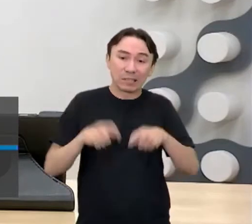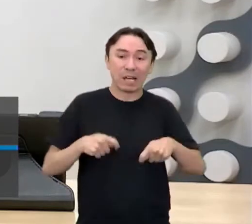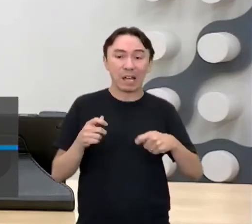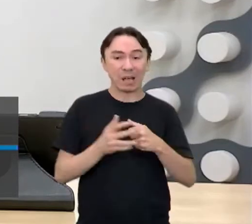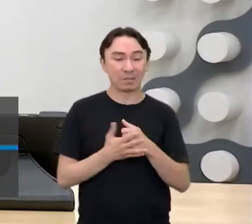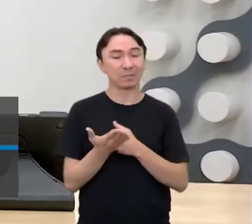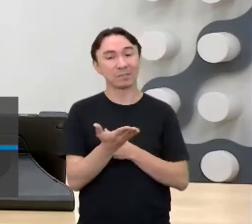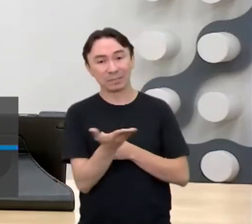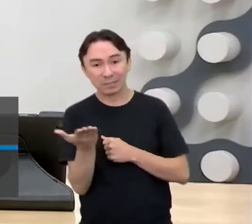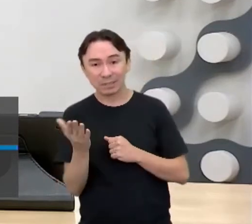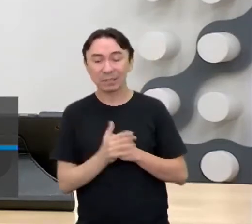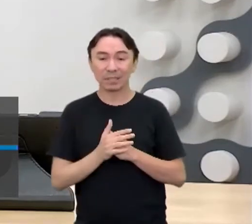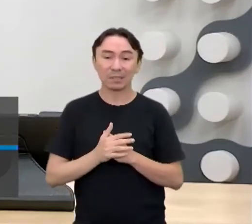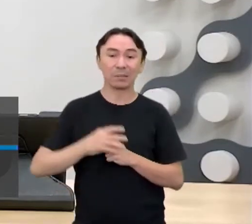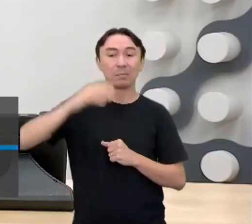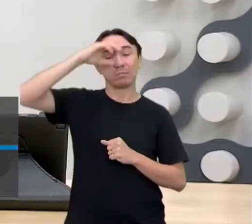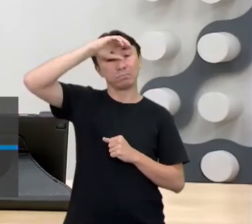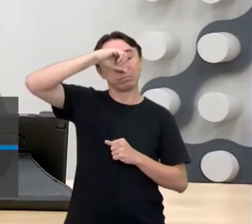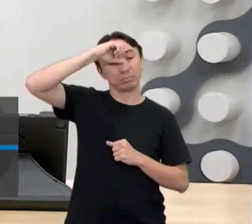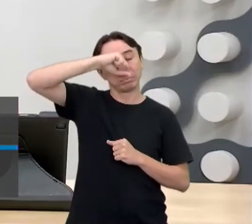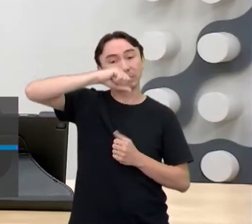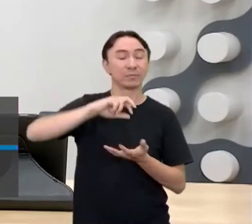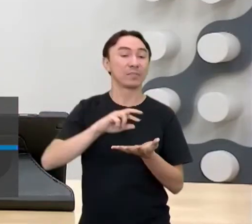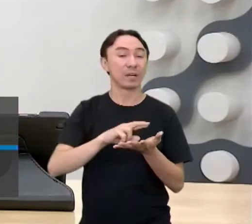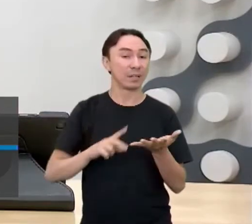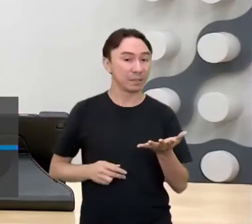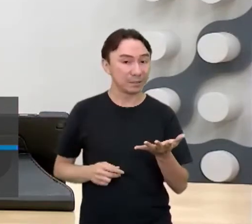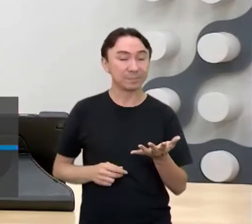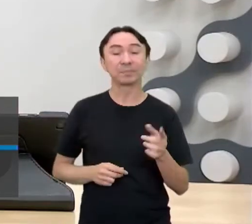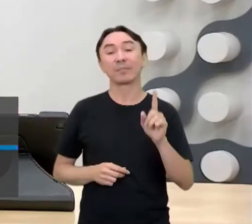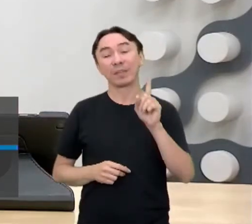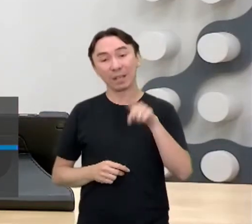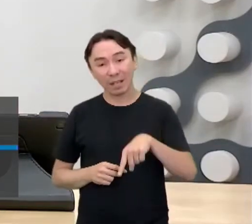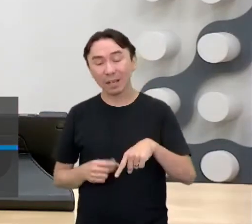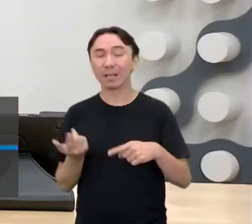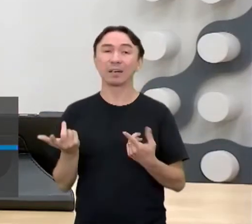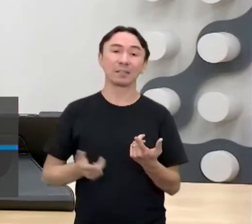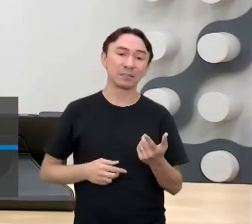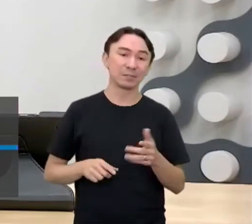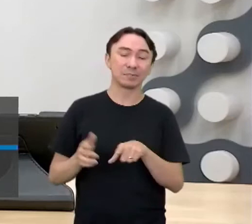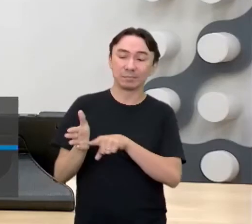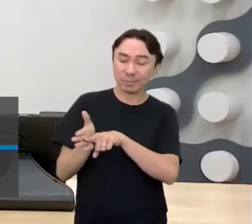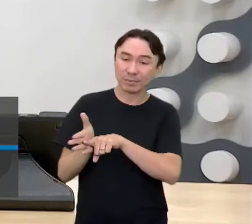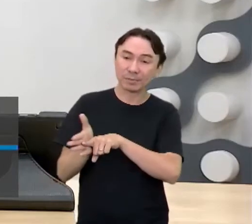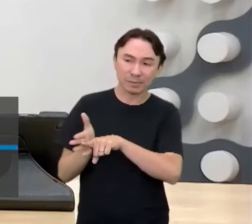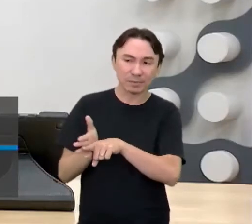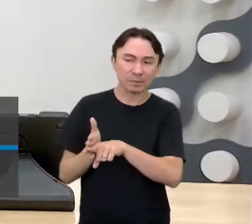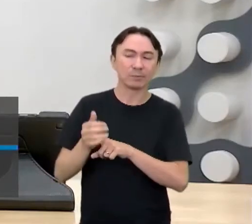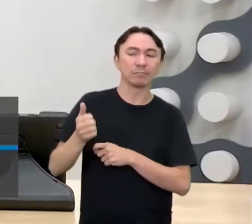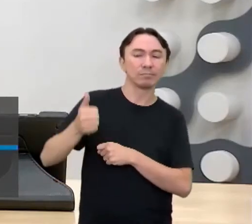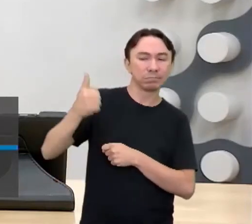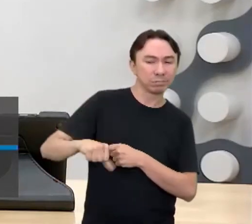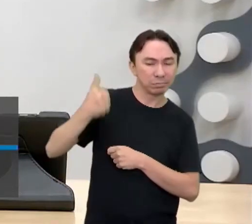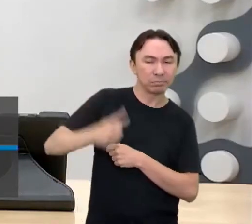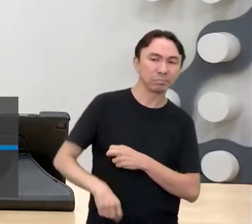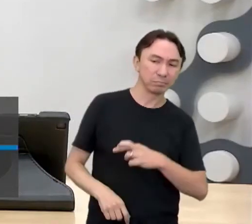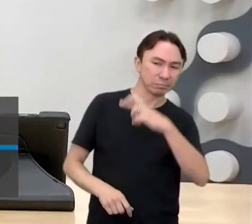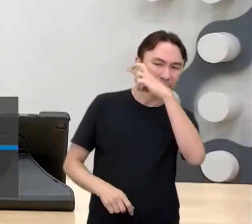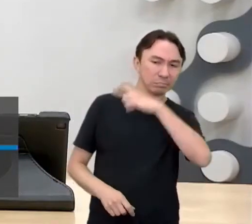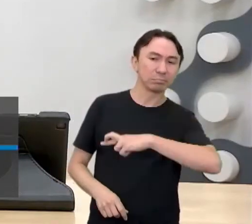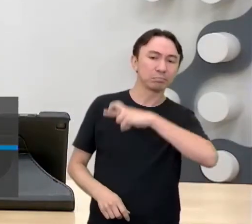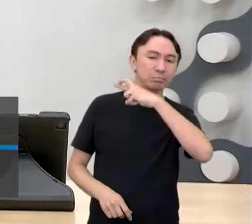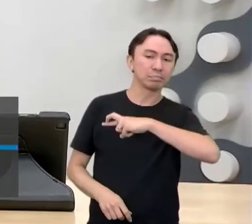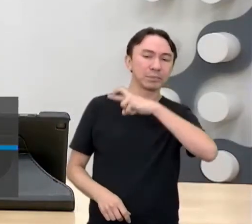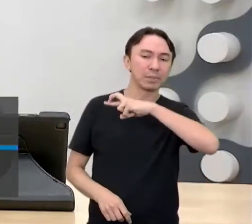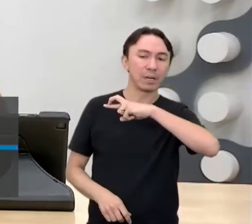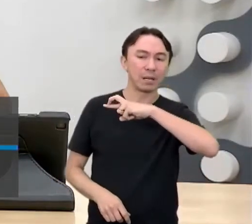esse reconhecimento vem através da pesquisa, da análise, da observação, tá? E a